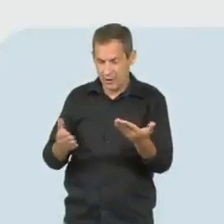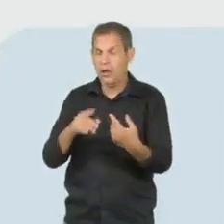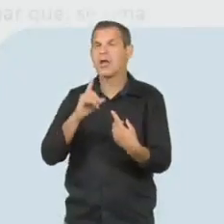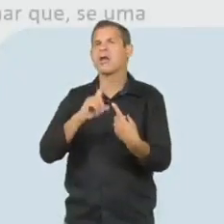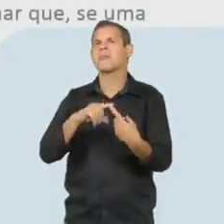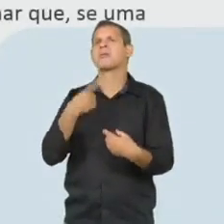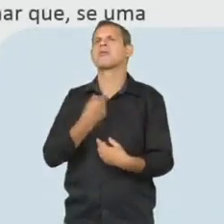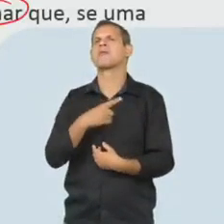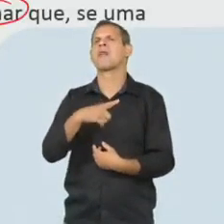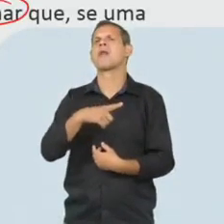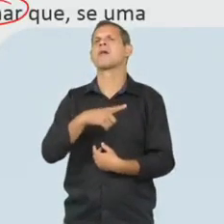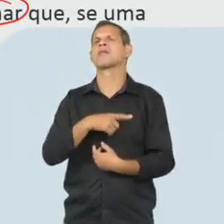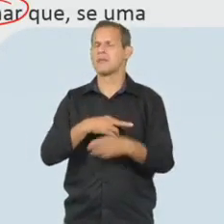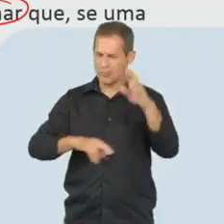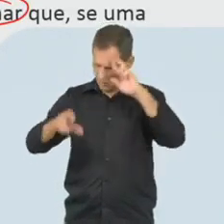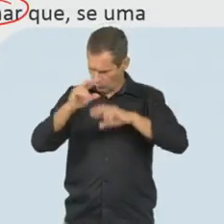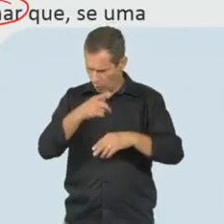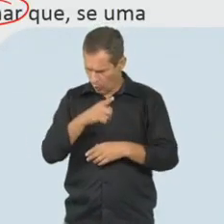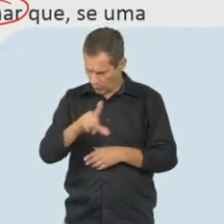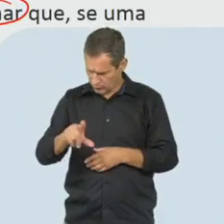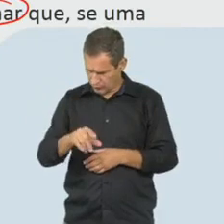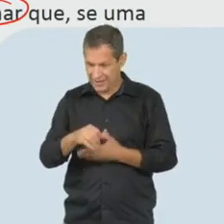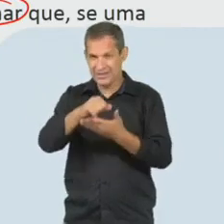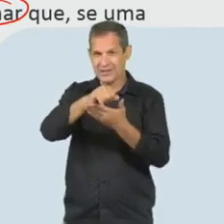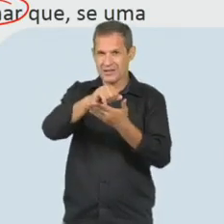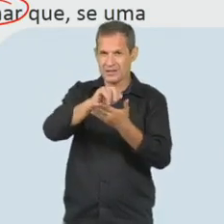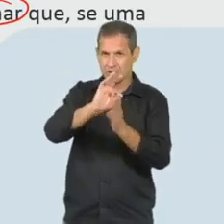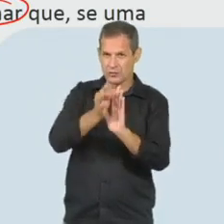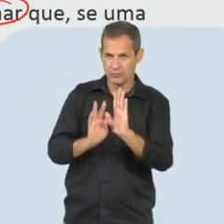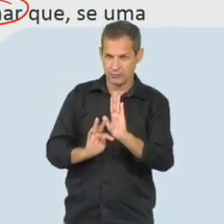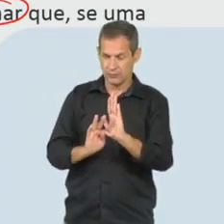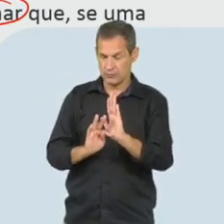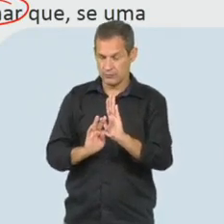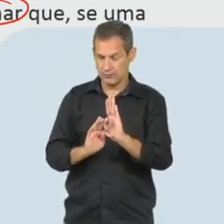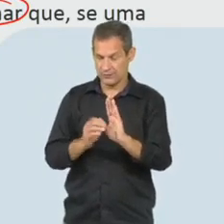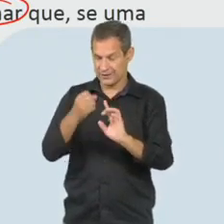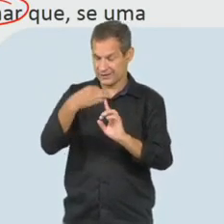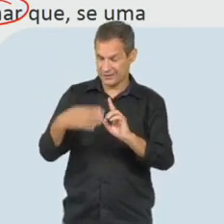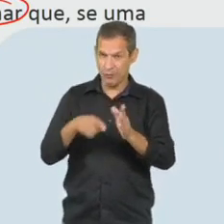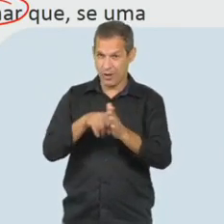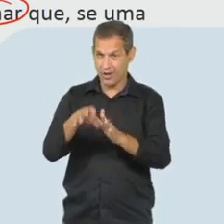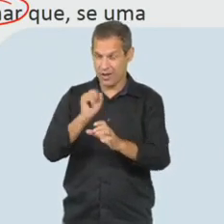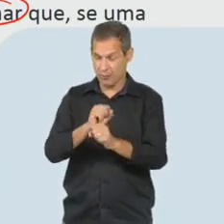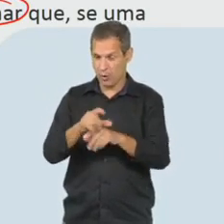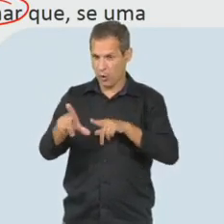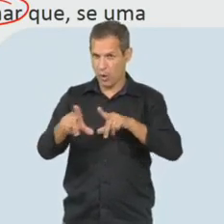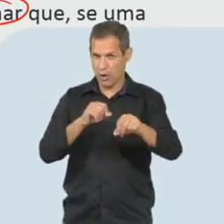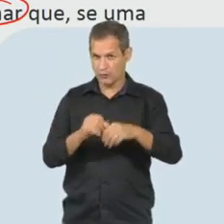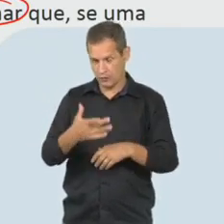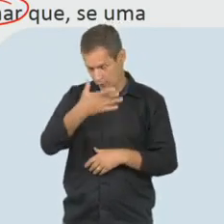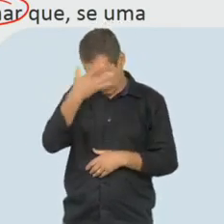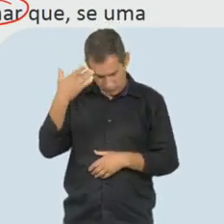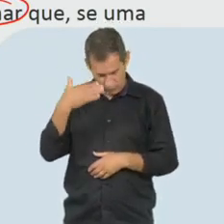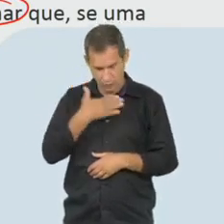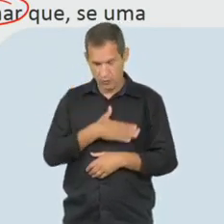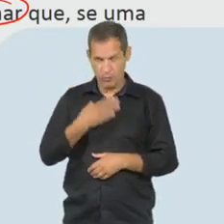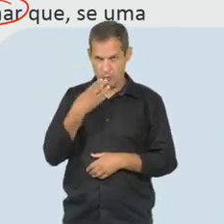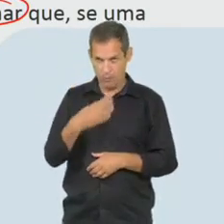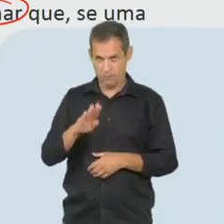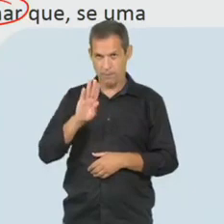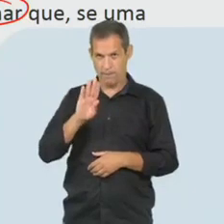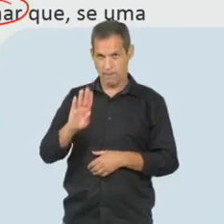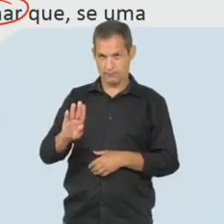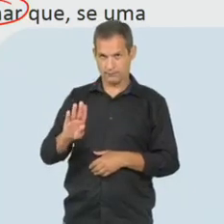gente tem que analisar novamente aqui o nosso enunciado, que ele está dizendo que a probabilidade de a gente escolher alguém que prefira a marca